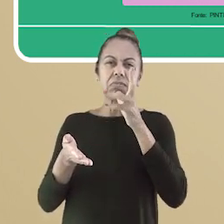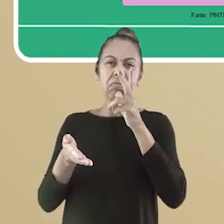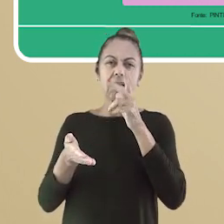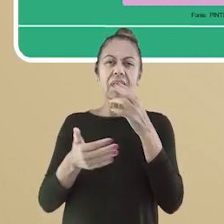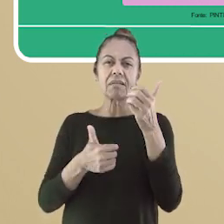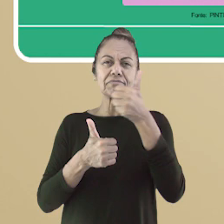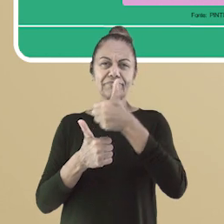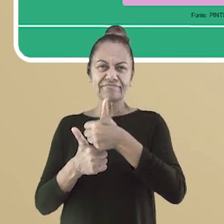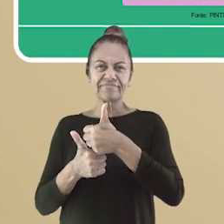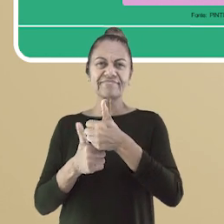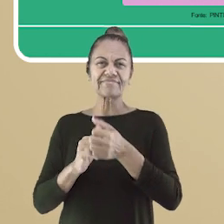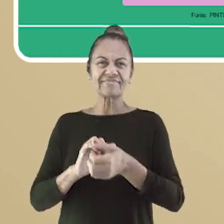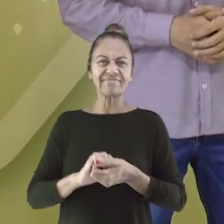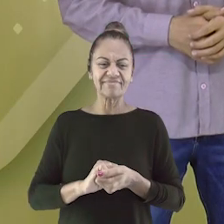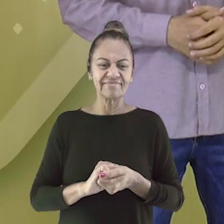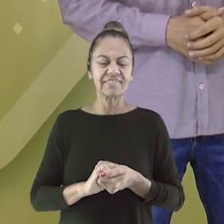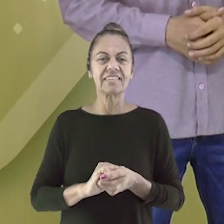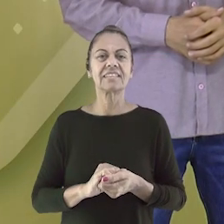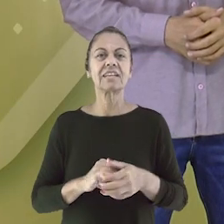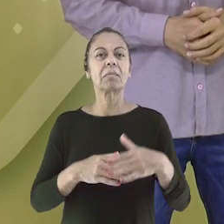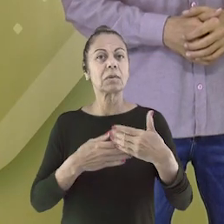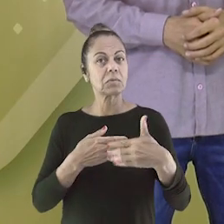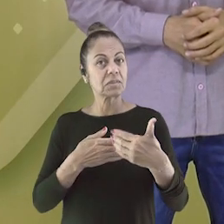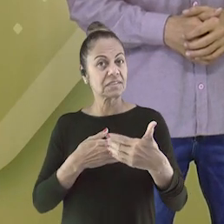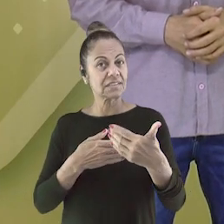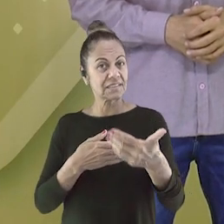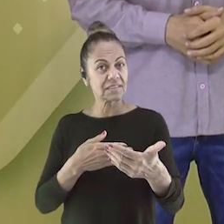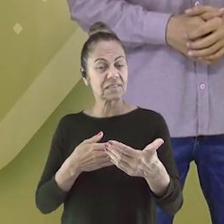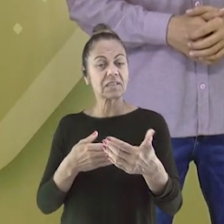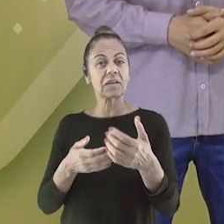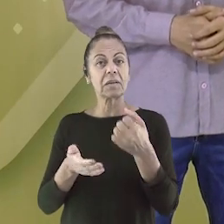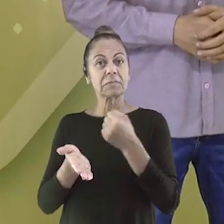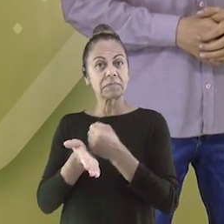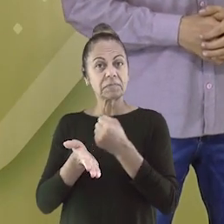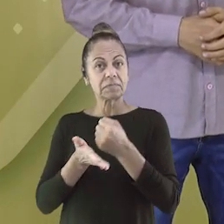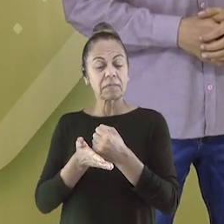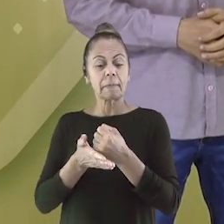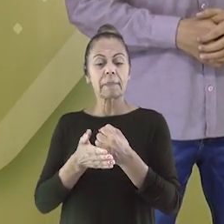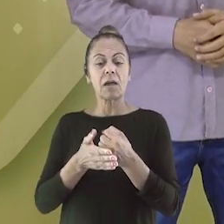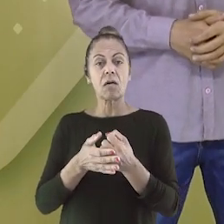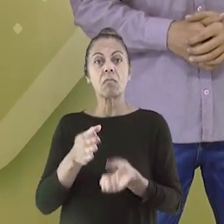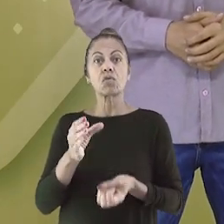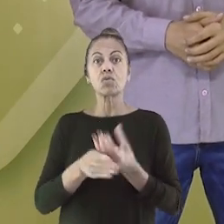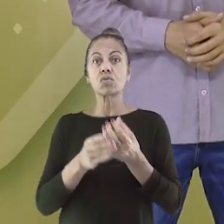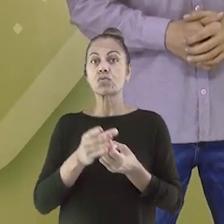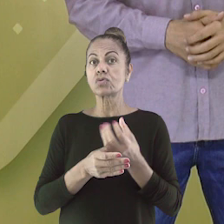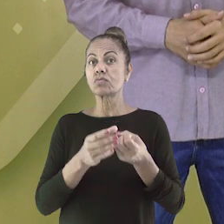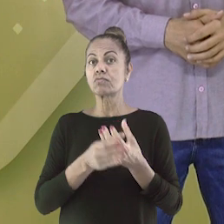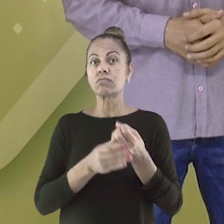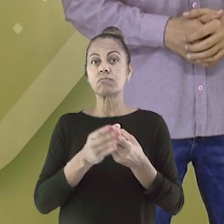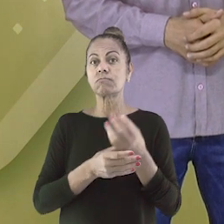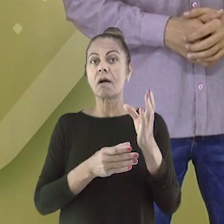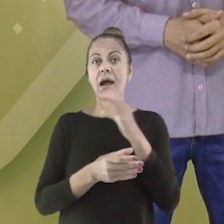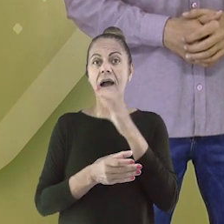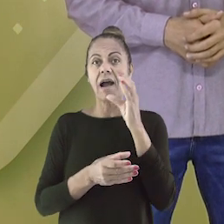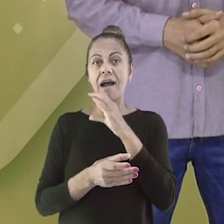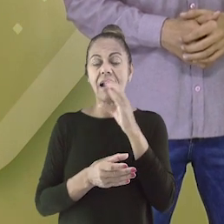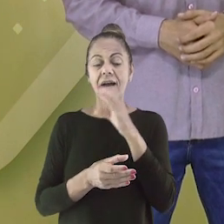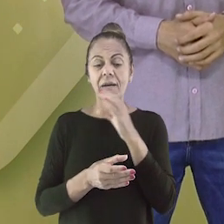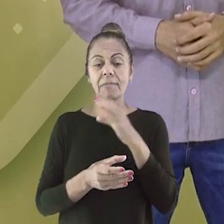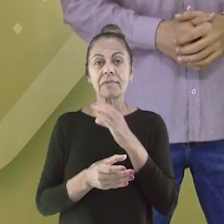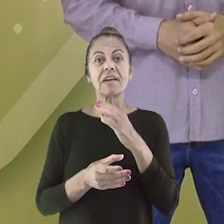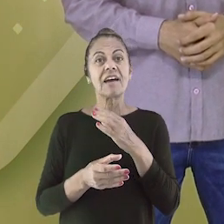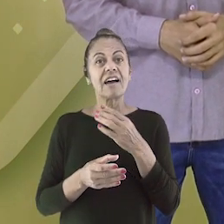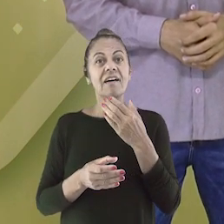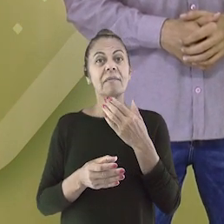antigo de se produzir texto, pelo processo da cópia manuscrita. À medida que a produção de materiais